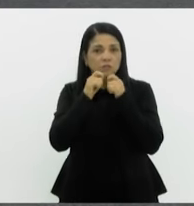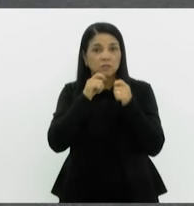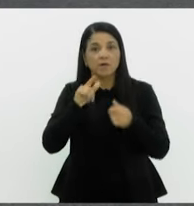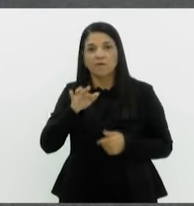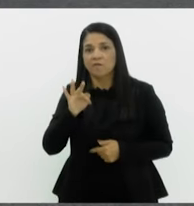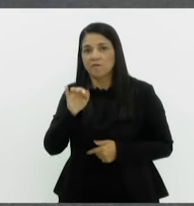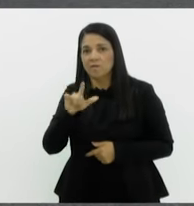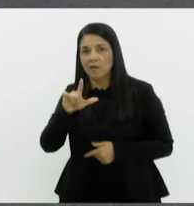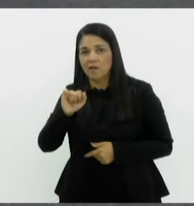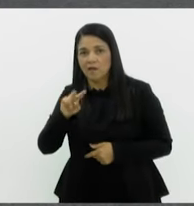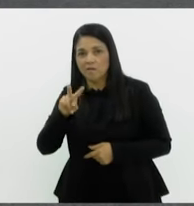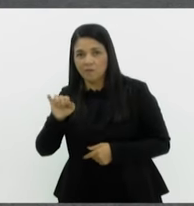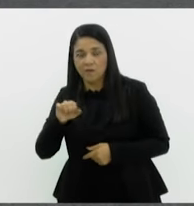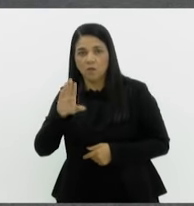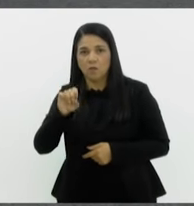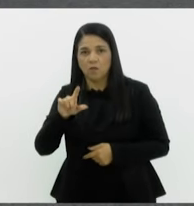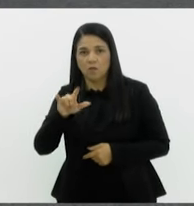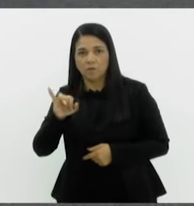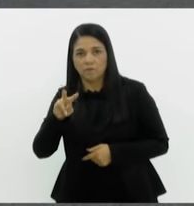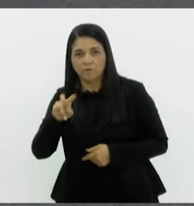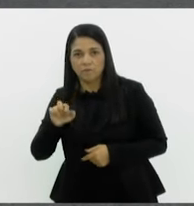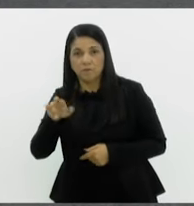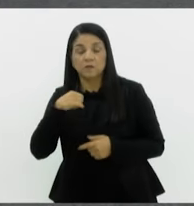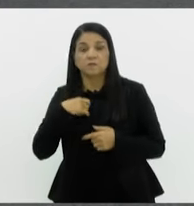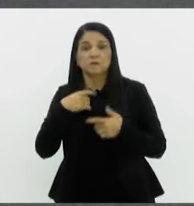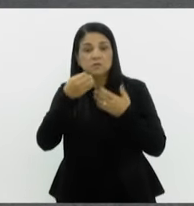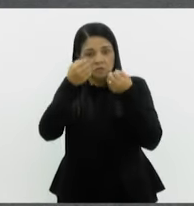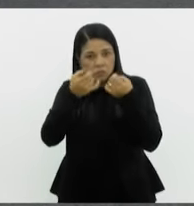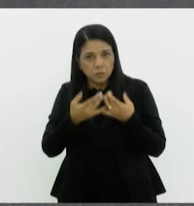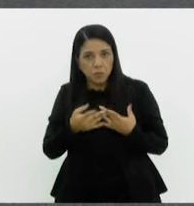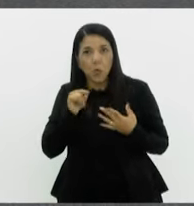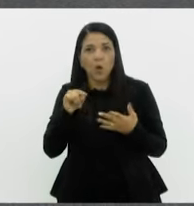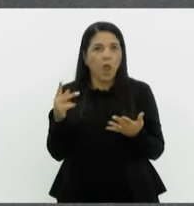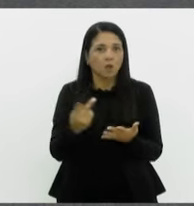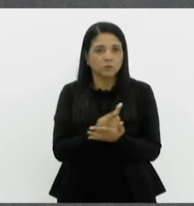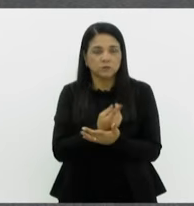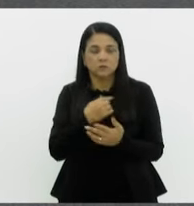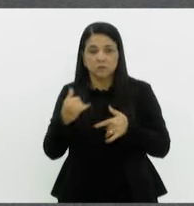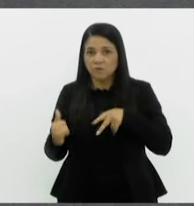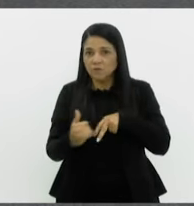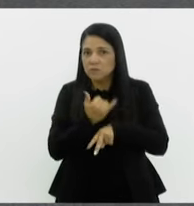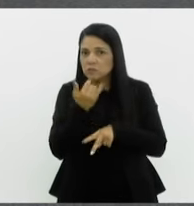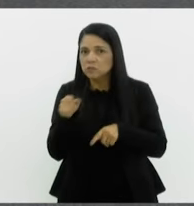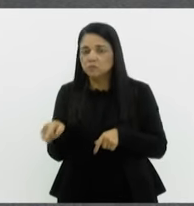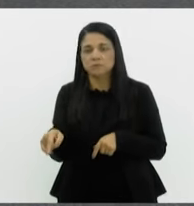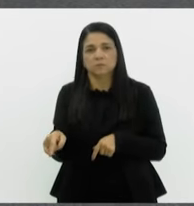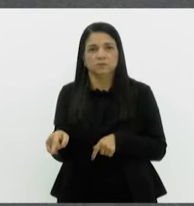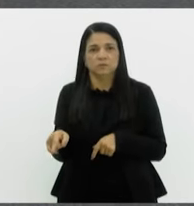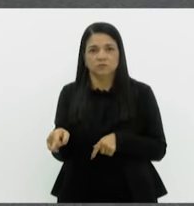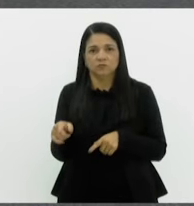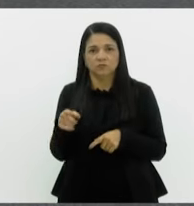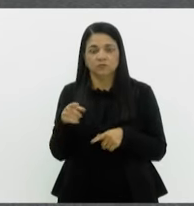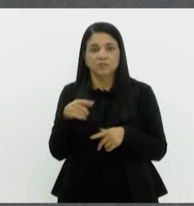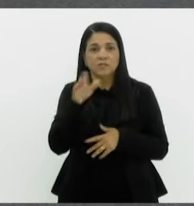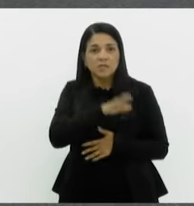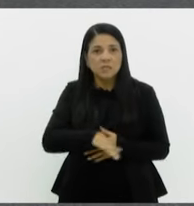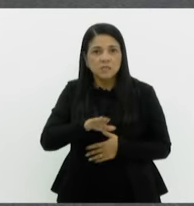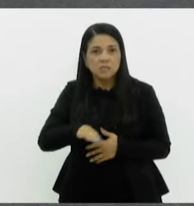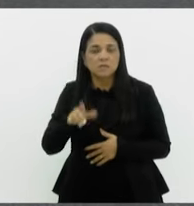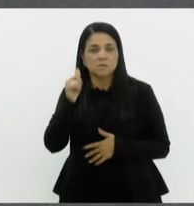com relação a essas vítimas, e essas crianças e mulheres que foram vítimas de abusos